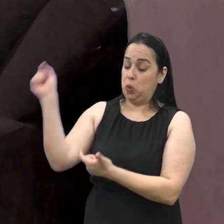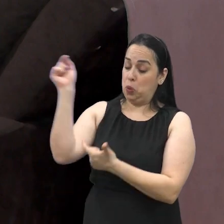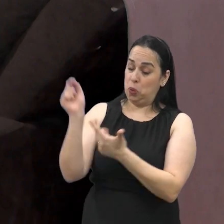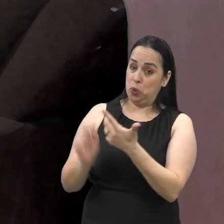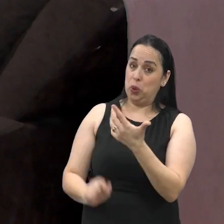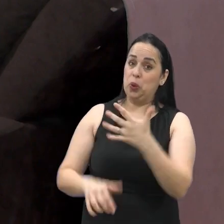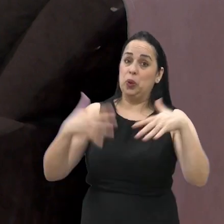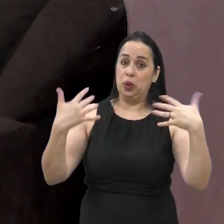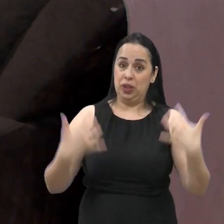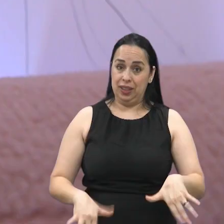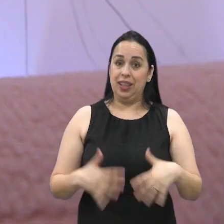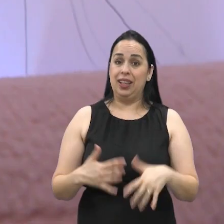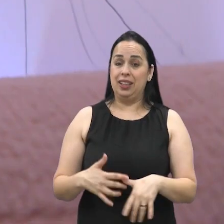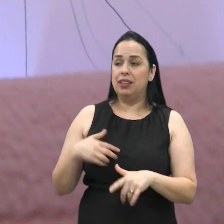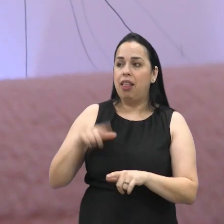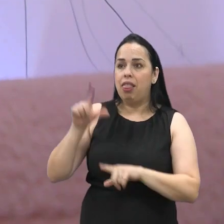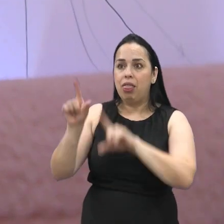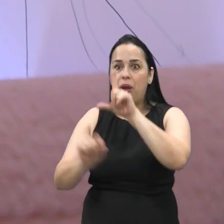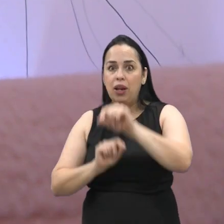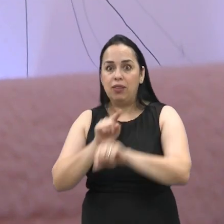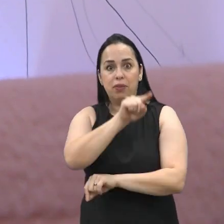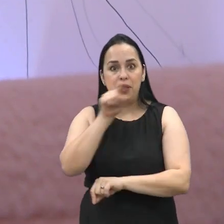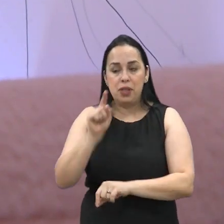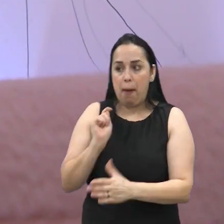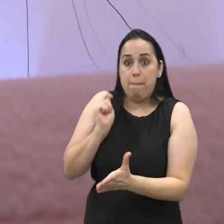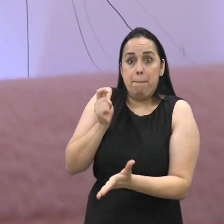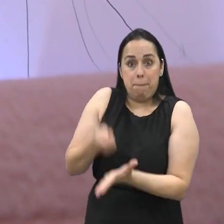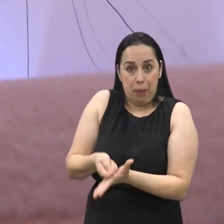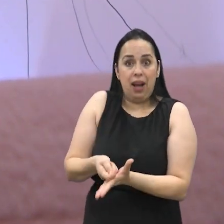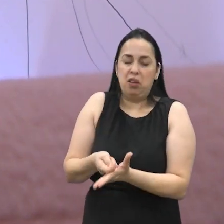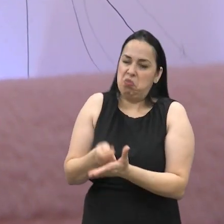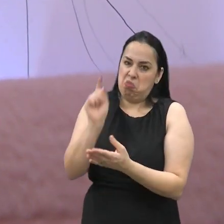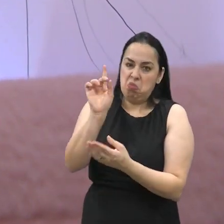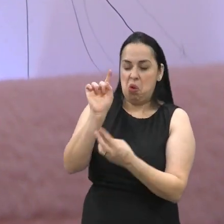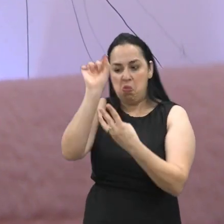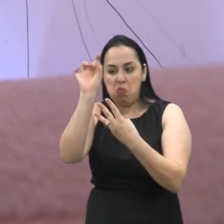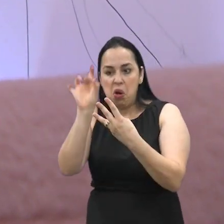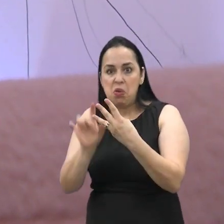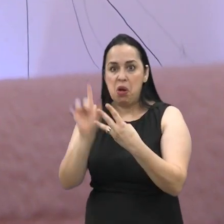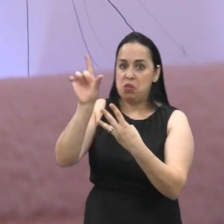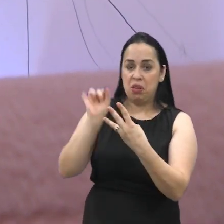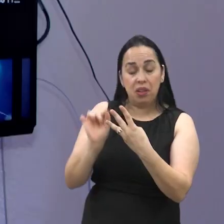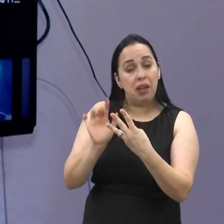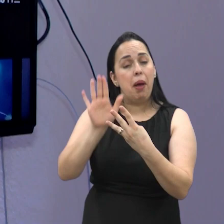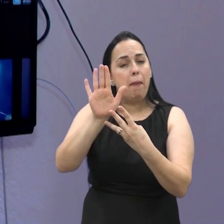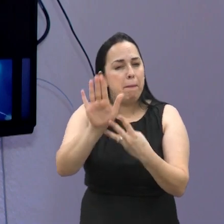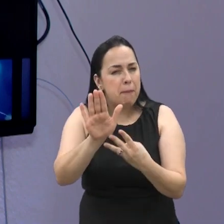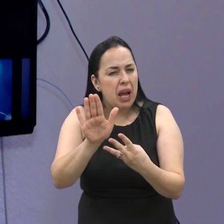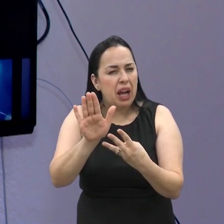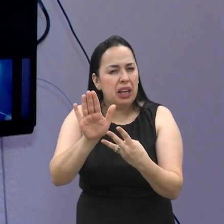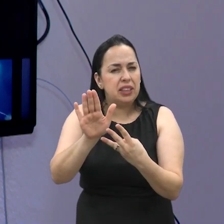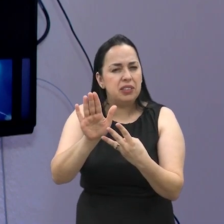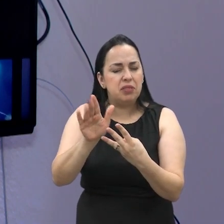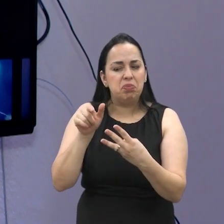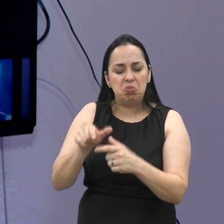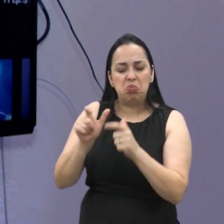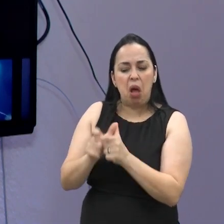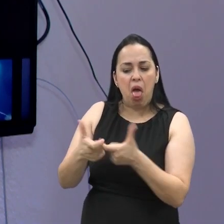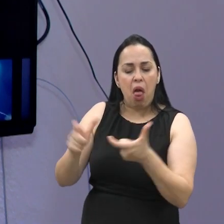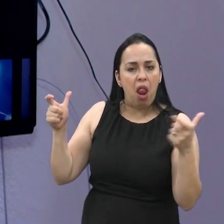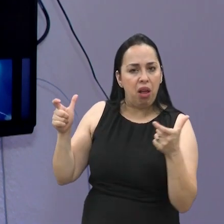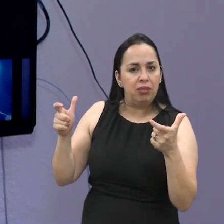e tantas outras. É difícil quem não tenha conta em pelo menos uma dessas plataformas. Mas será que a crescente